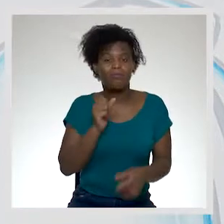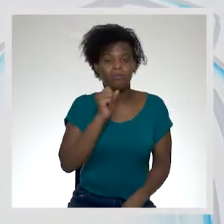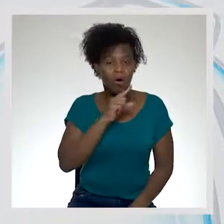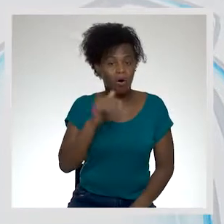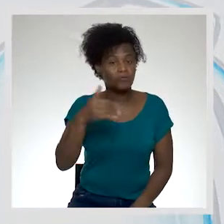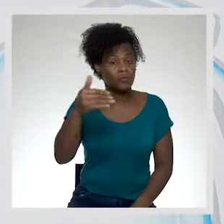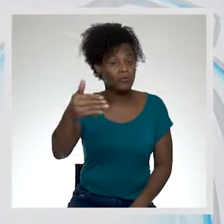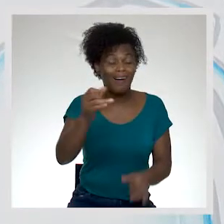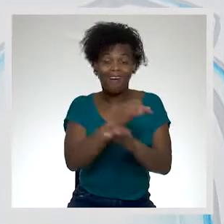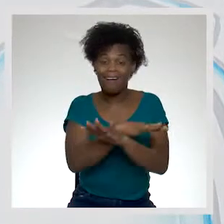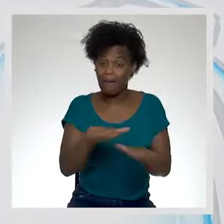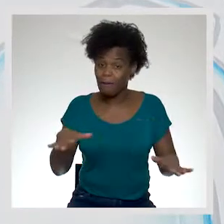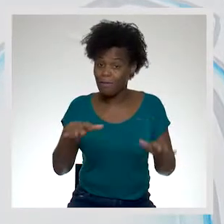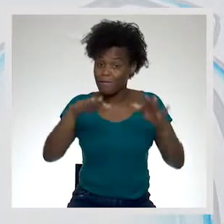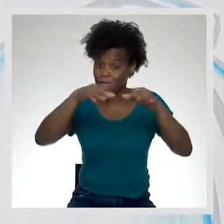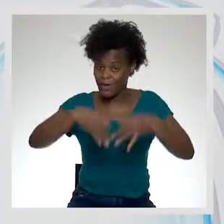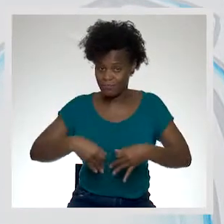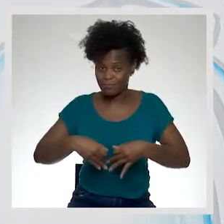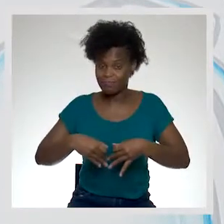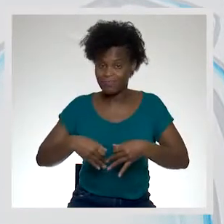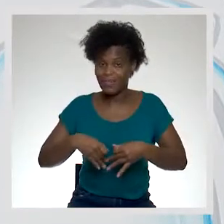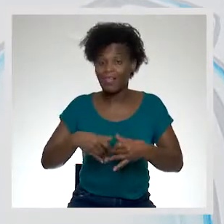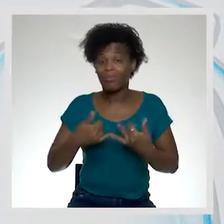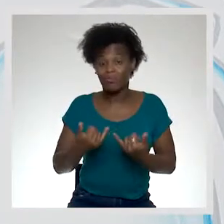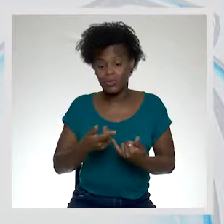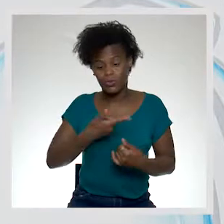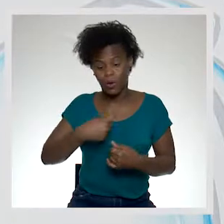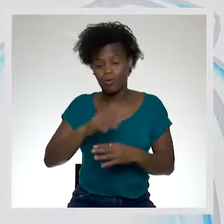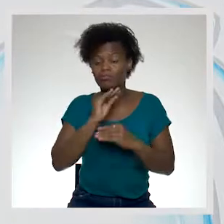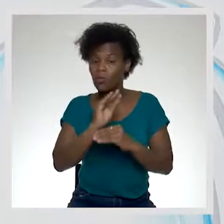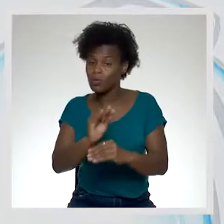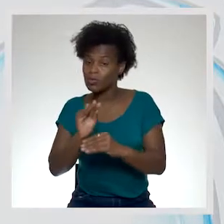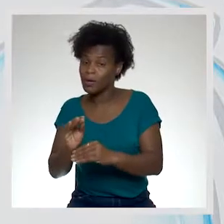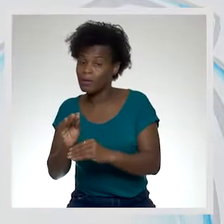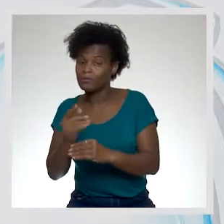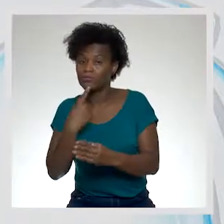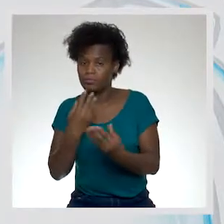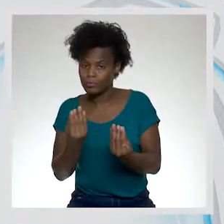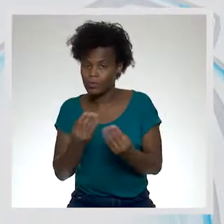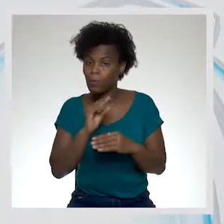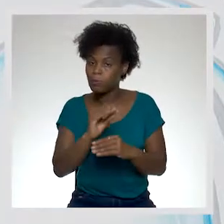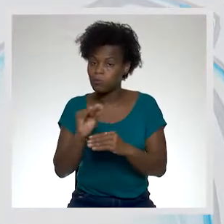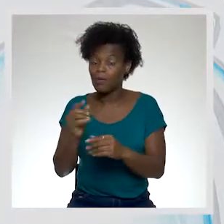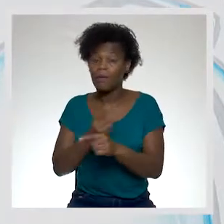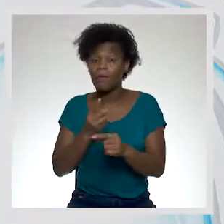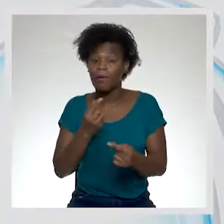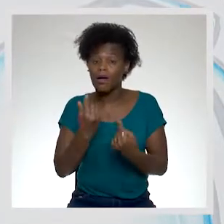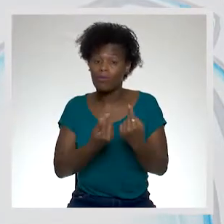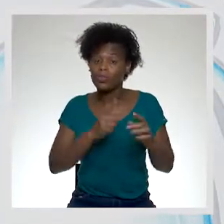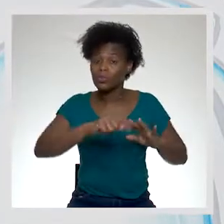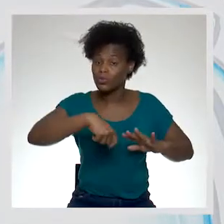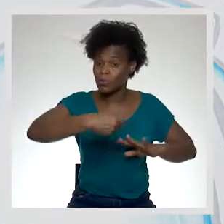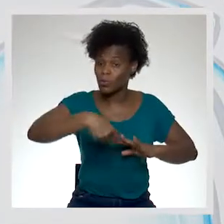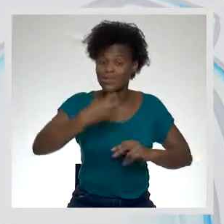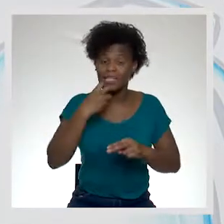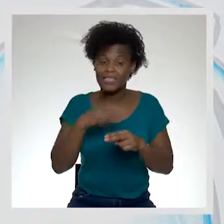podem acabar. E aconselha-se muito, porque os recursos energéticos